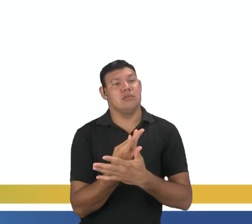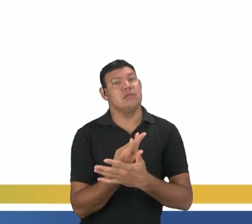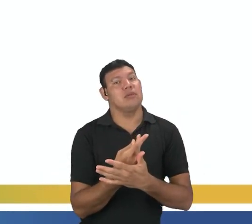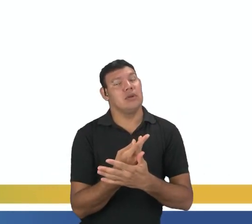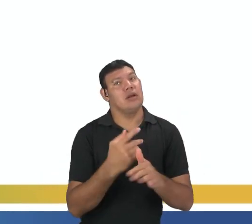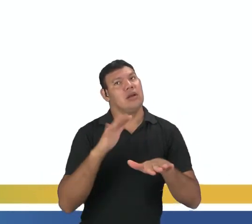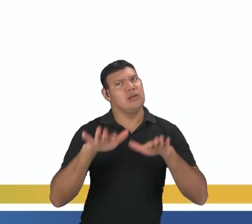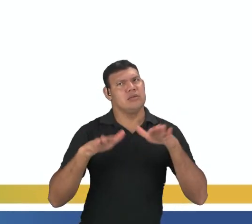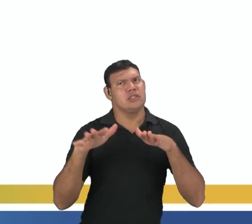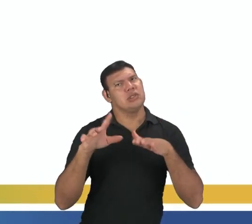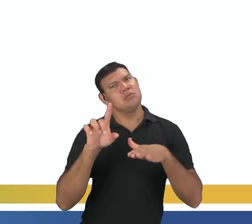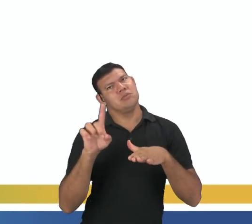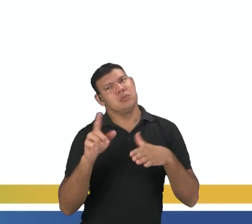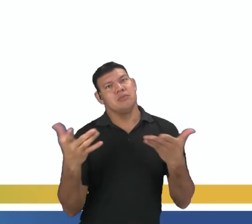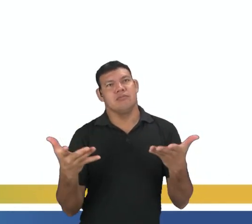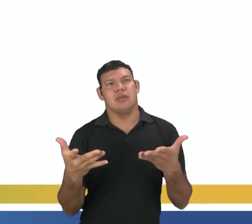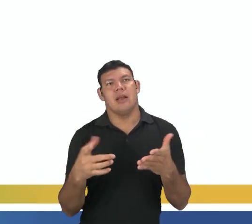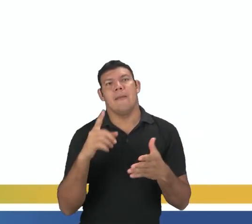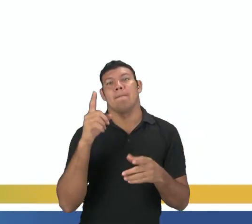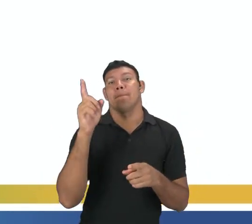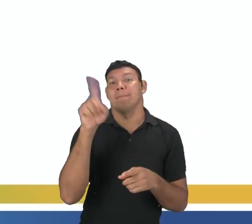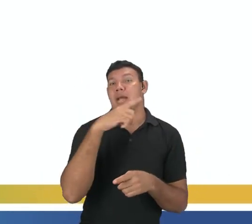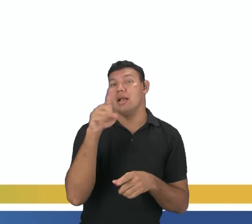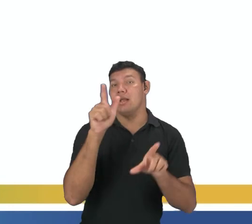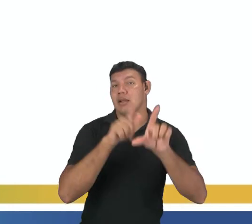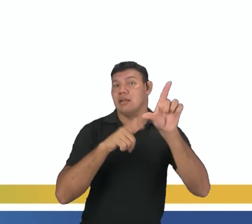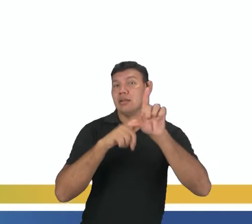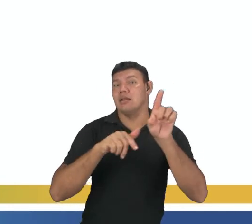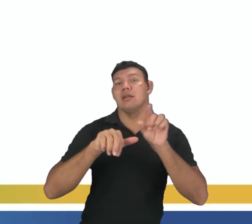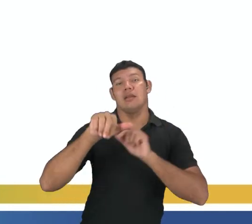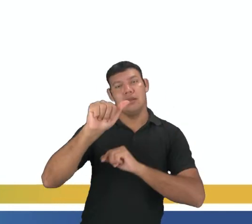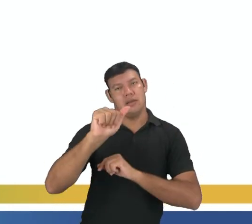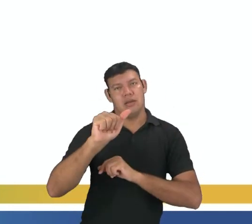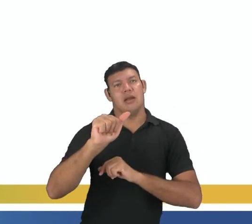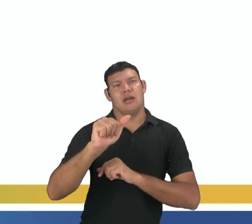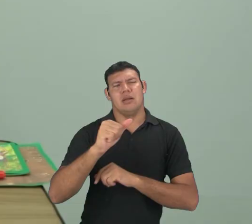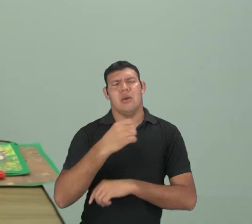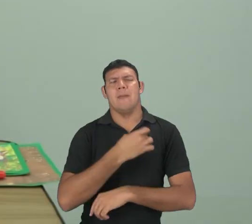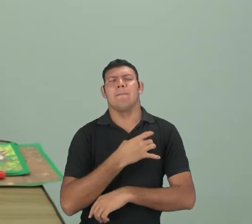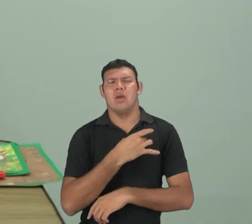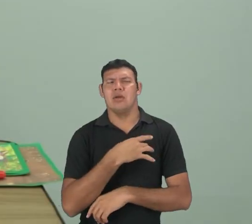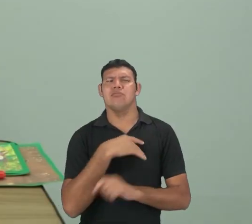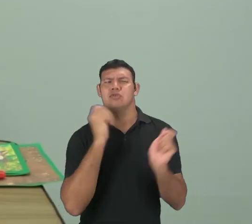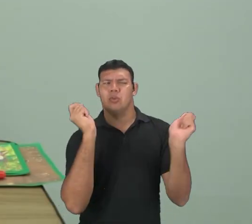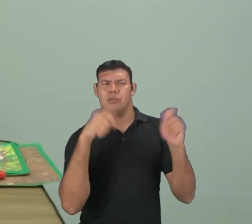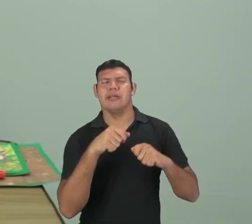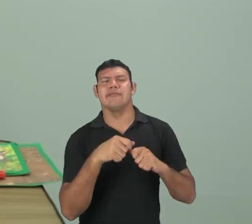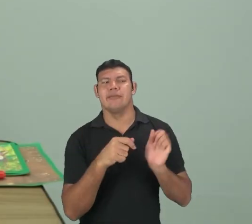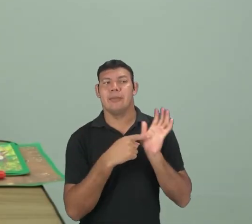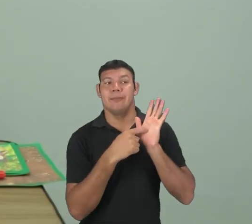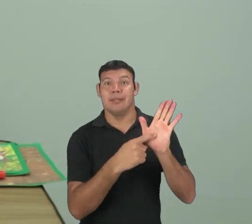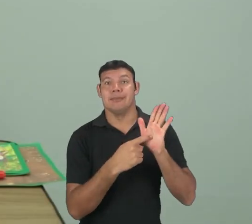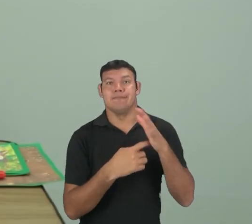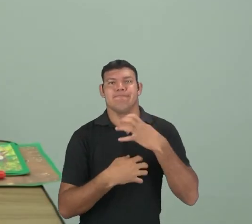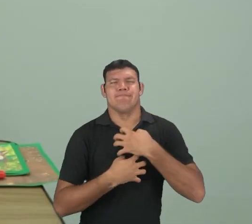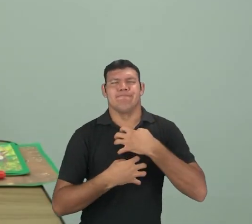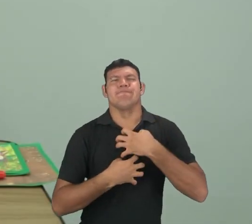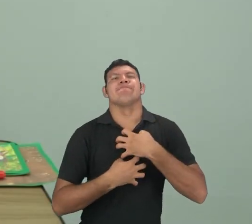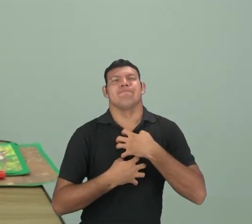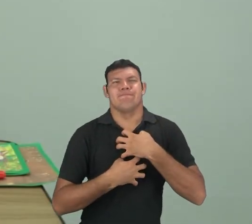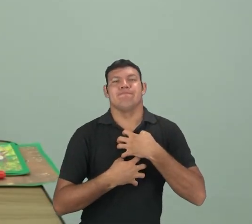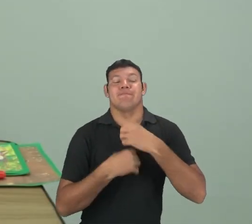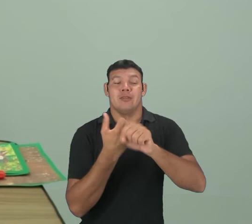sempre pode ser, porque você poderia marcar a alternativa A, porque causa medo, às vezes quer demonstrar o medo, o sentimento, né? Medo